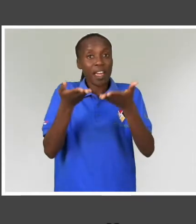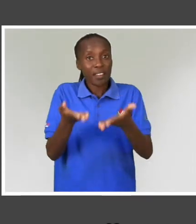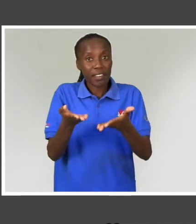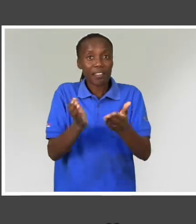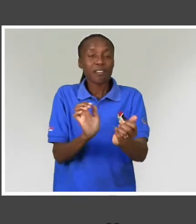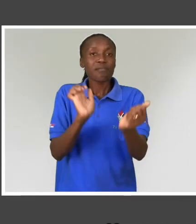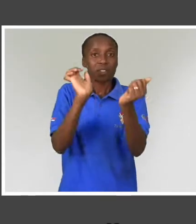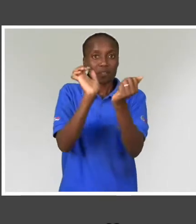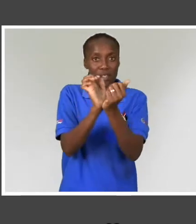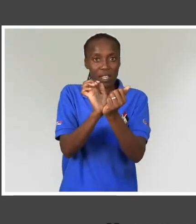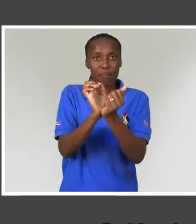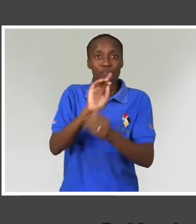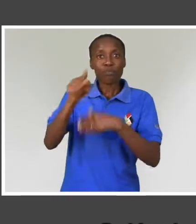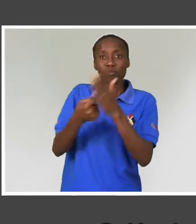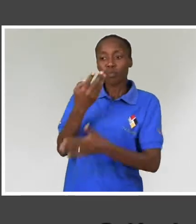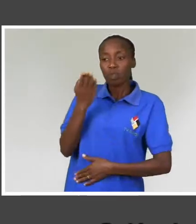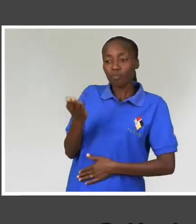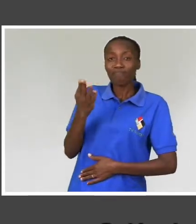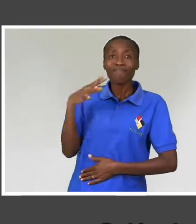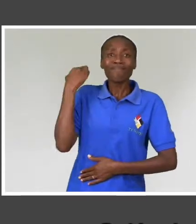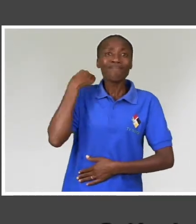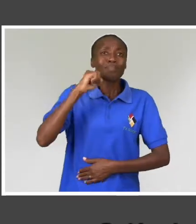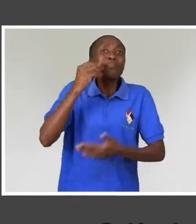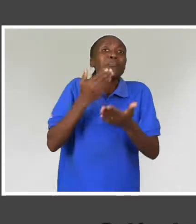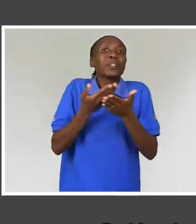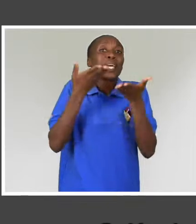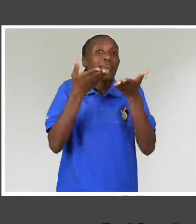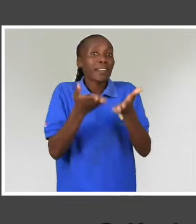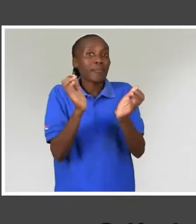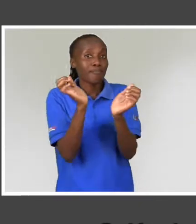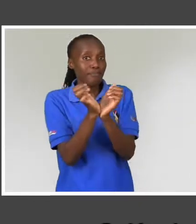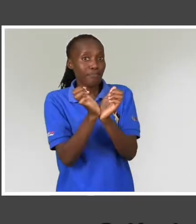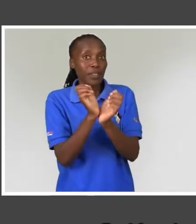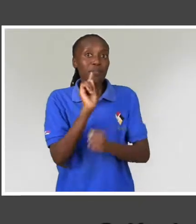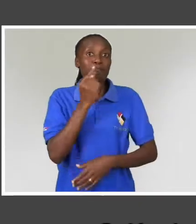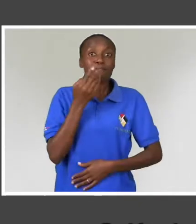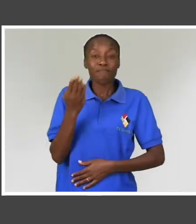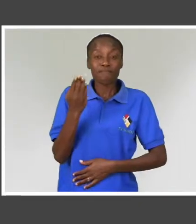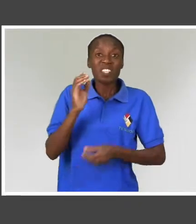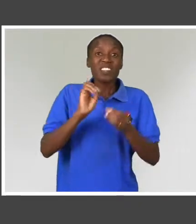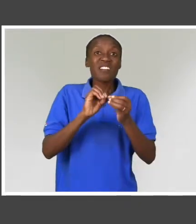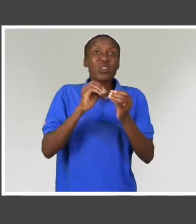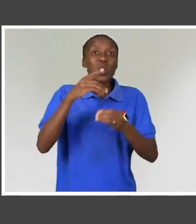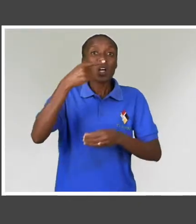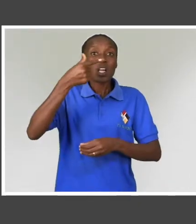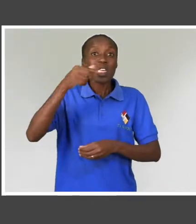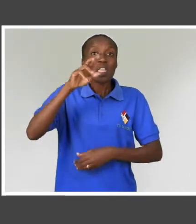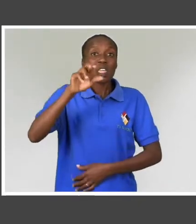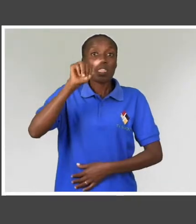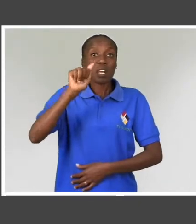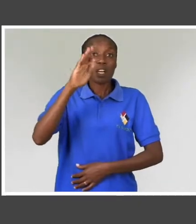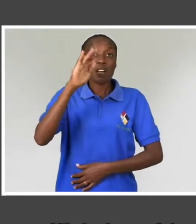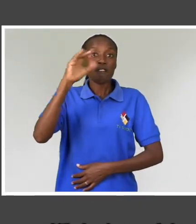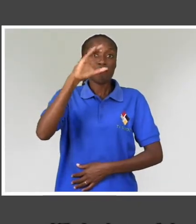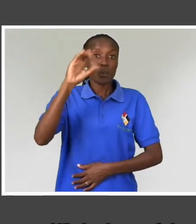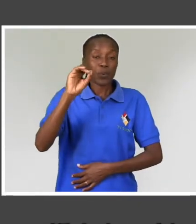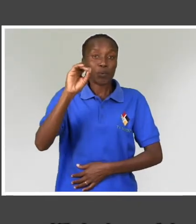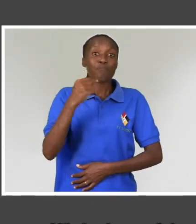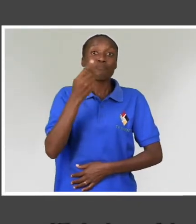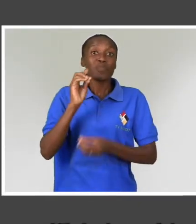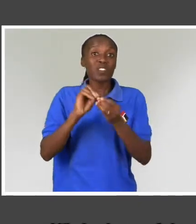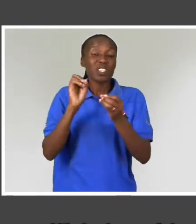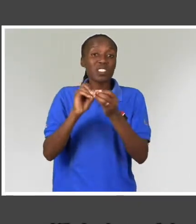feito aqui dentro da cadeia. O aconteceu? Qual é crime que cometeu para estar aqui? Foi tráfico. Se